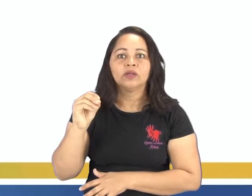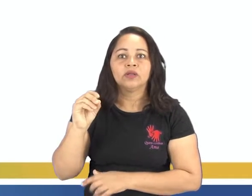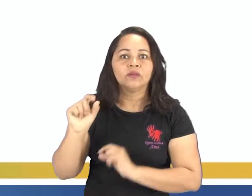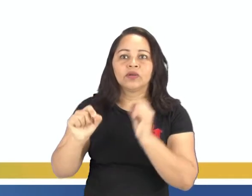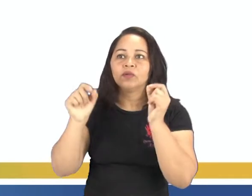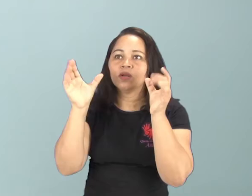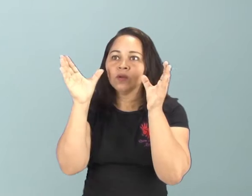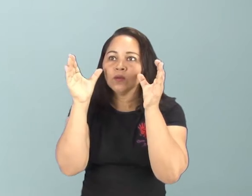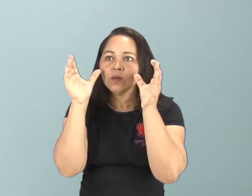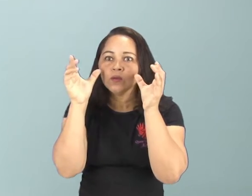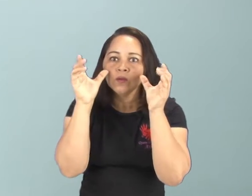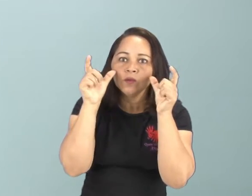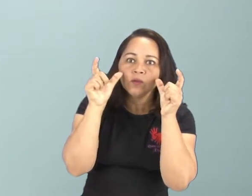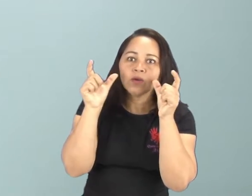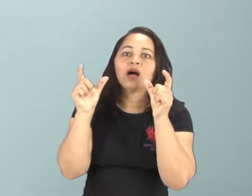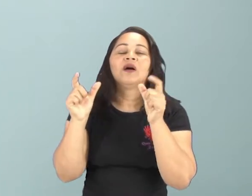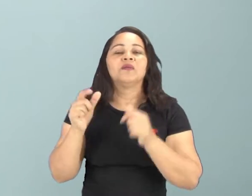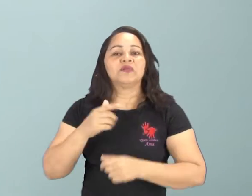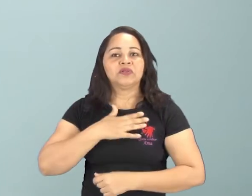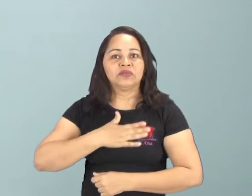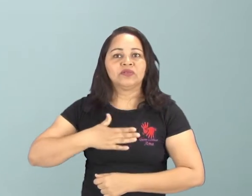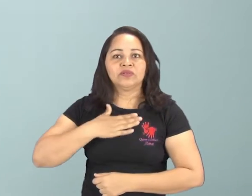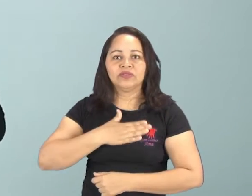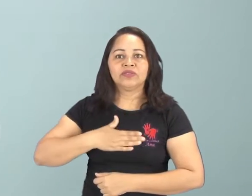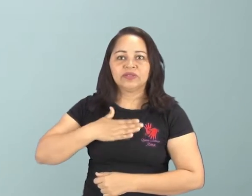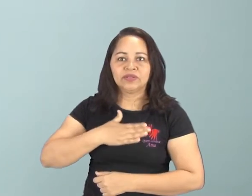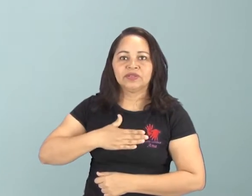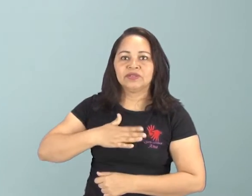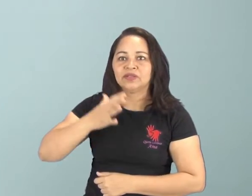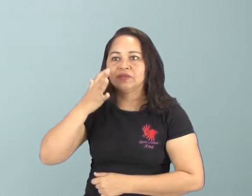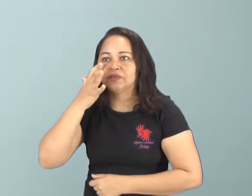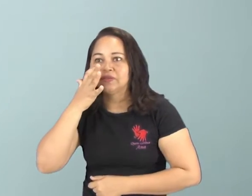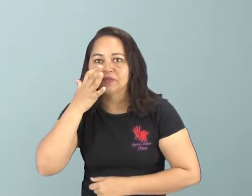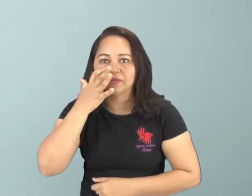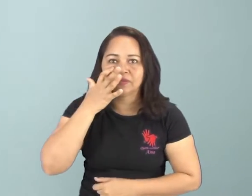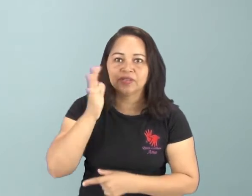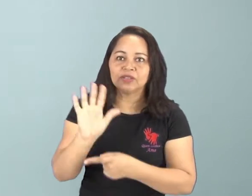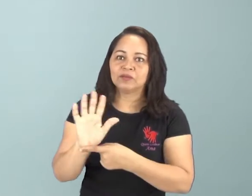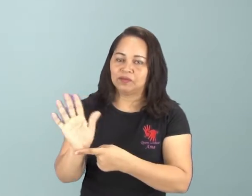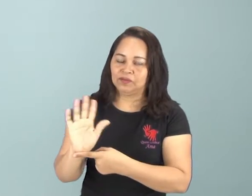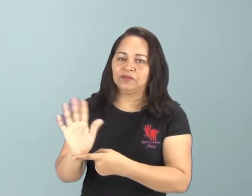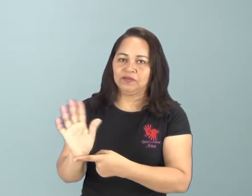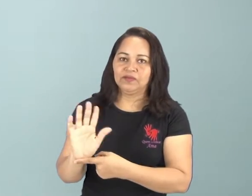é muito tempo. Realmente é muito tempo. Mas é um longa que